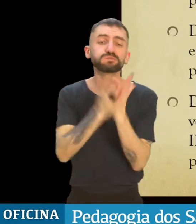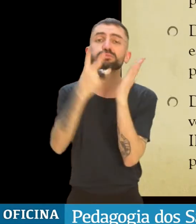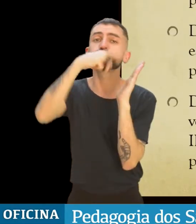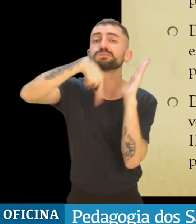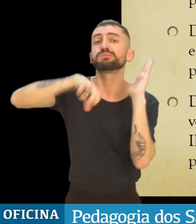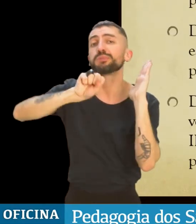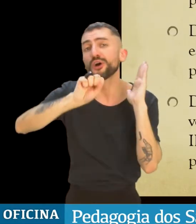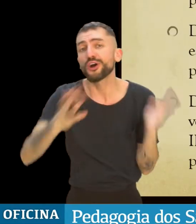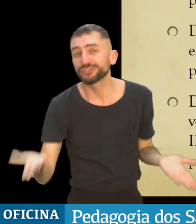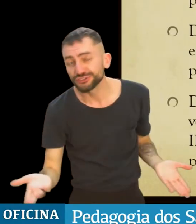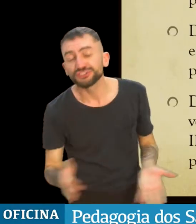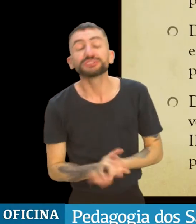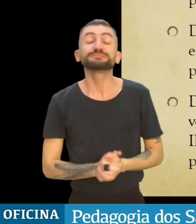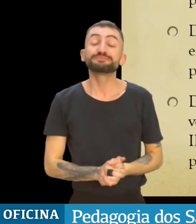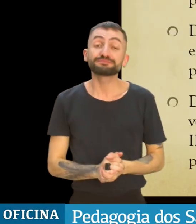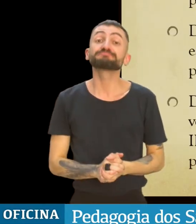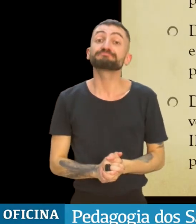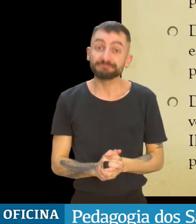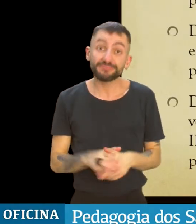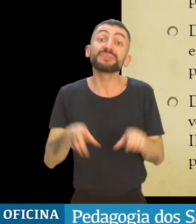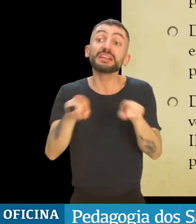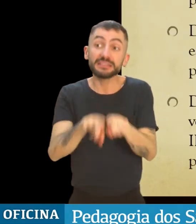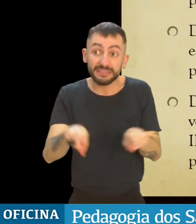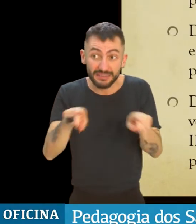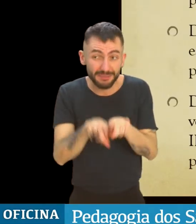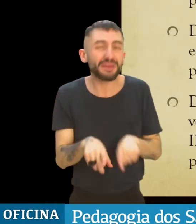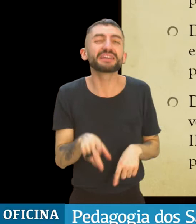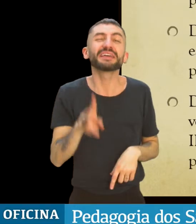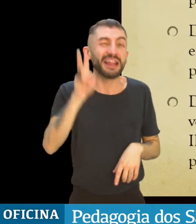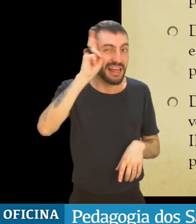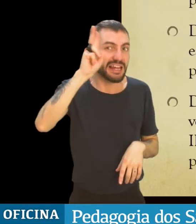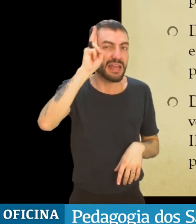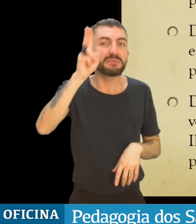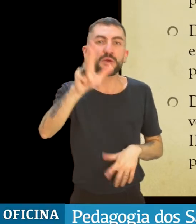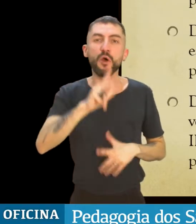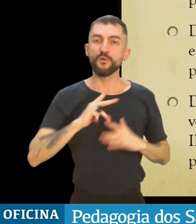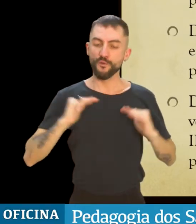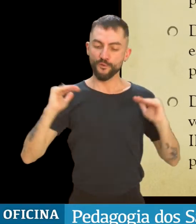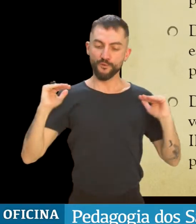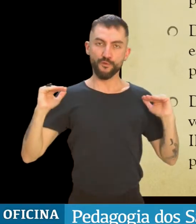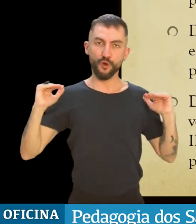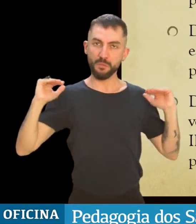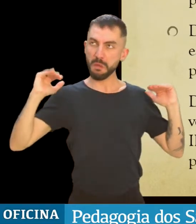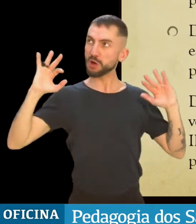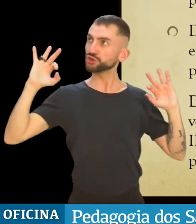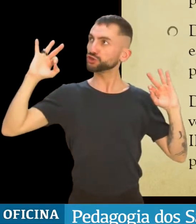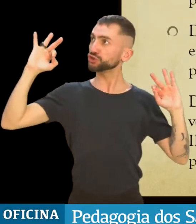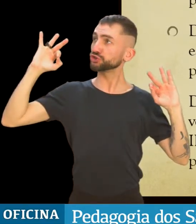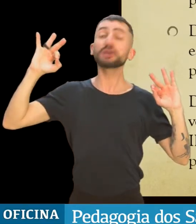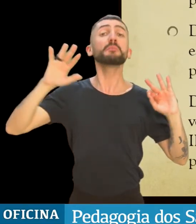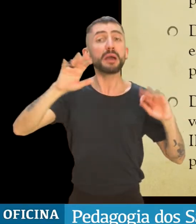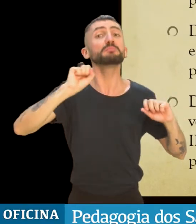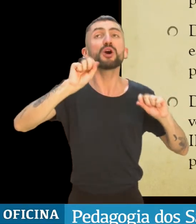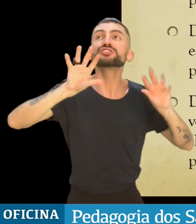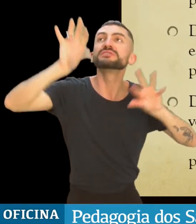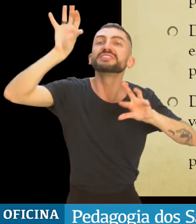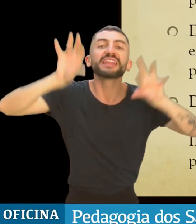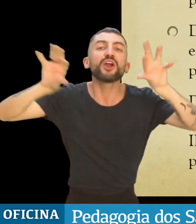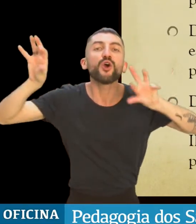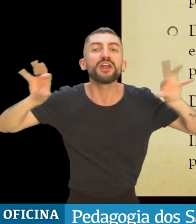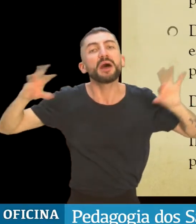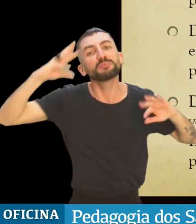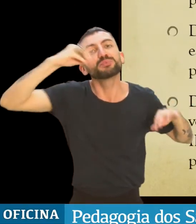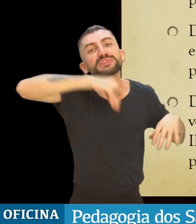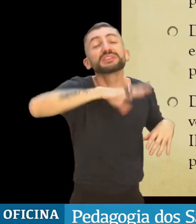importante pensar, longe de ser aquela solenidade, pompa, mas pensa numa decoração. Se você vai fazer num espaço cultural